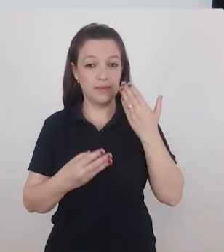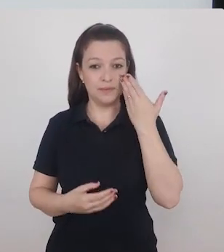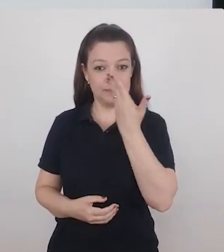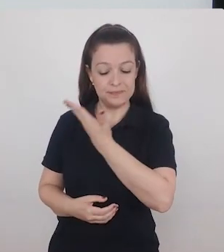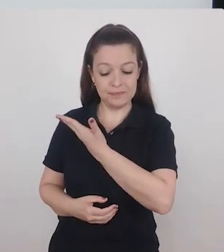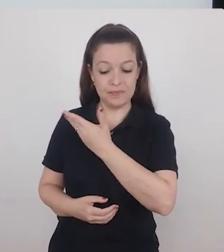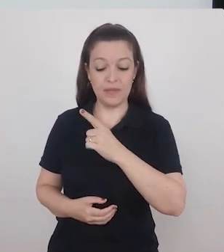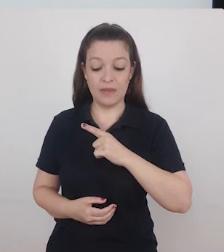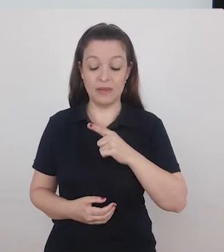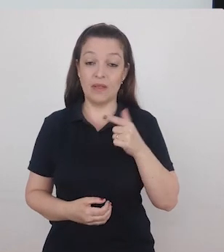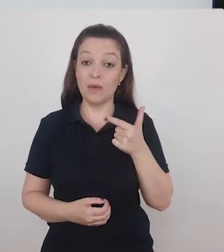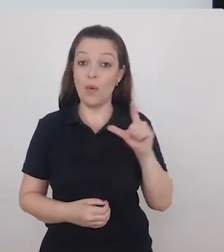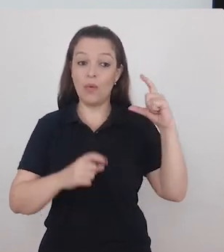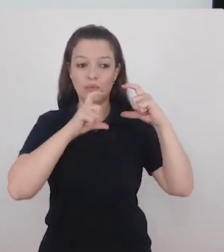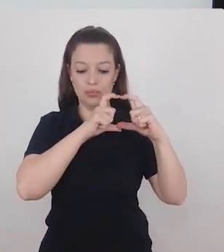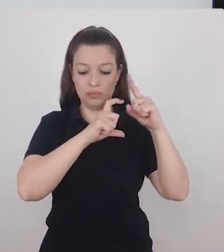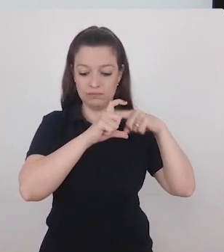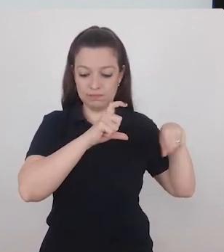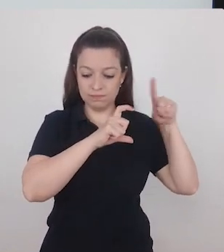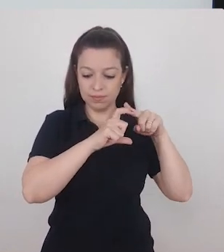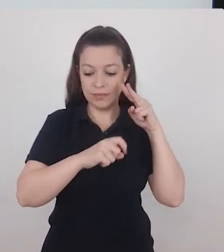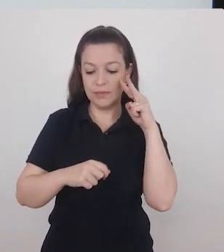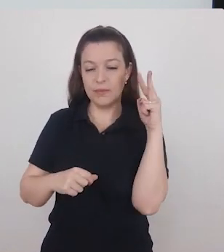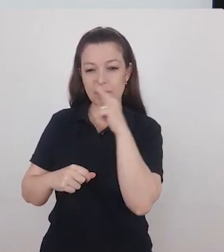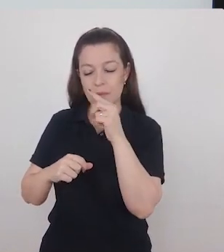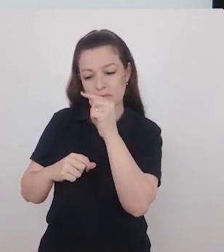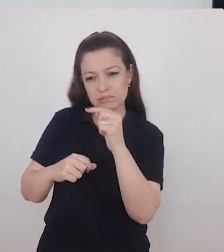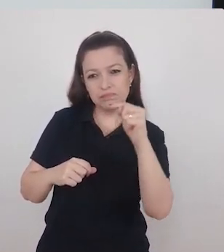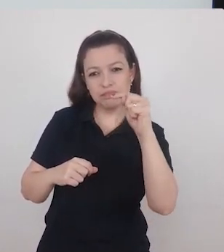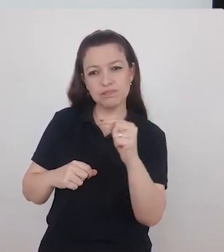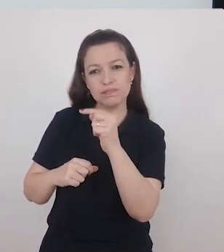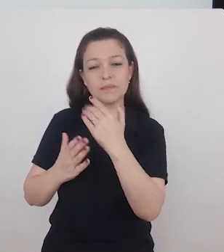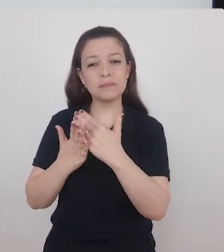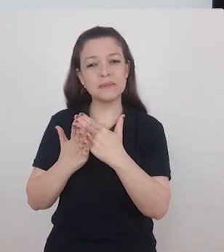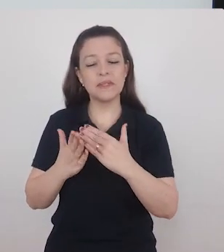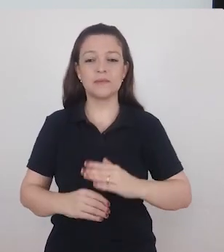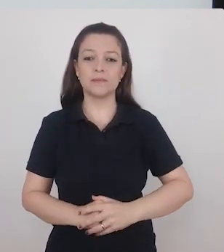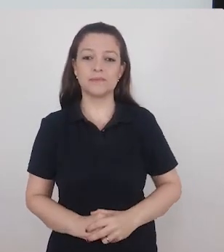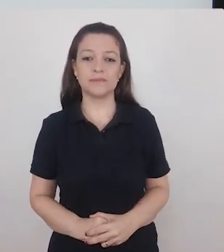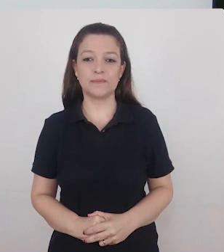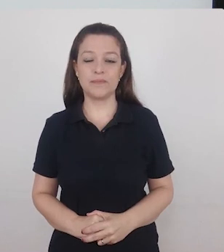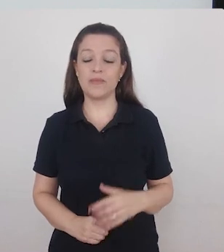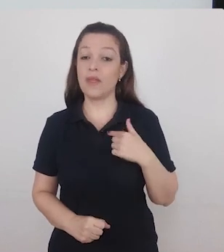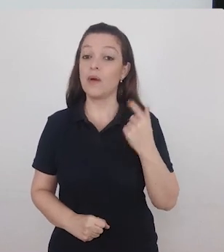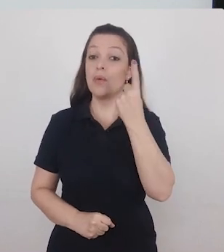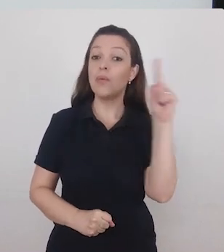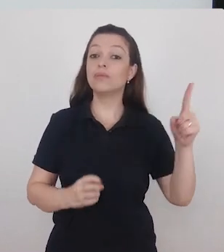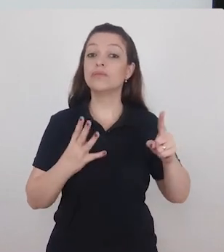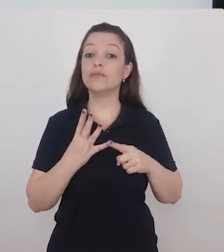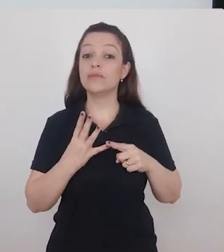Aqui a outra janela, aqui está aparecendo inteira e lá só uma partezinha. E a última, encontraram aí?